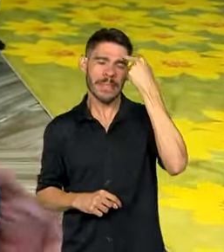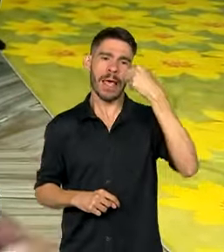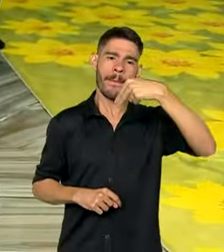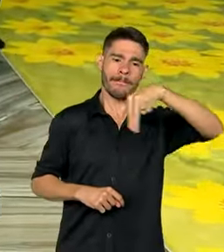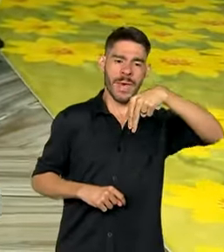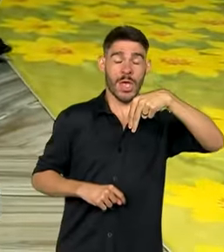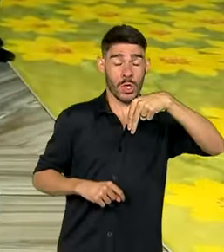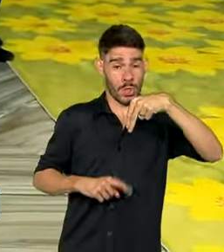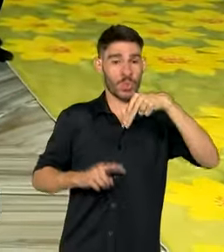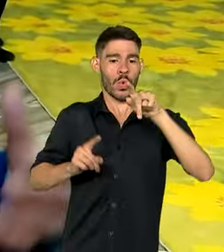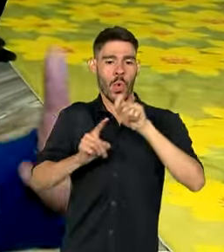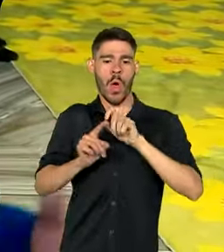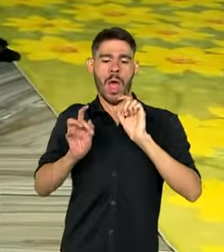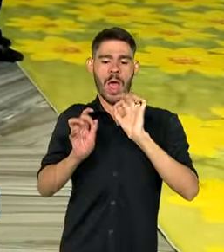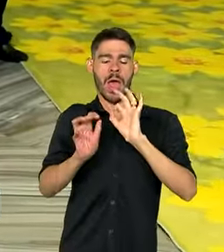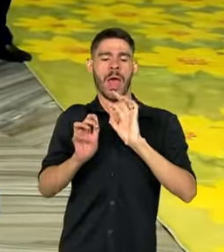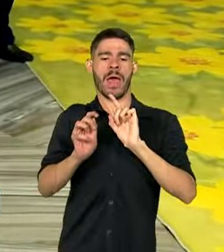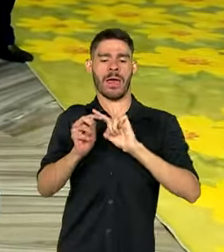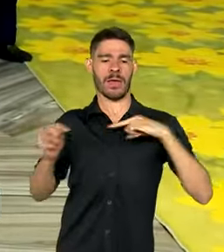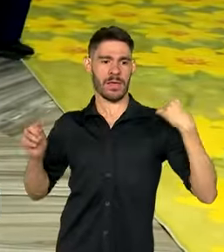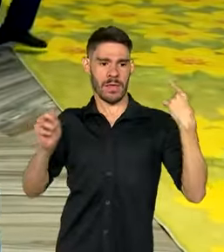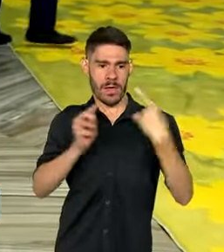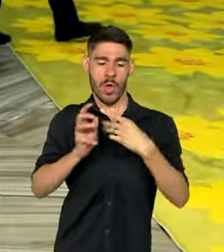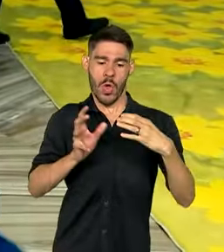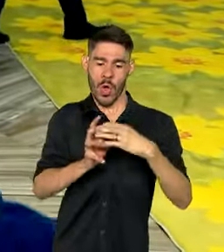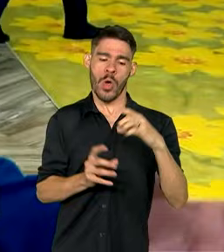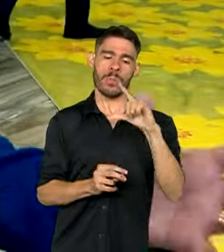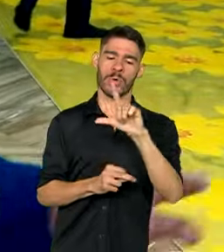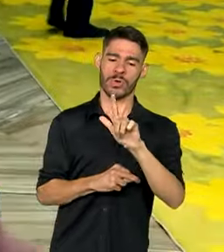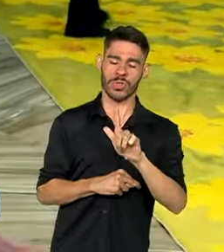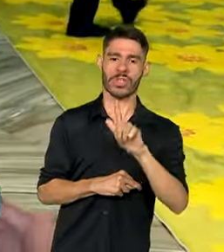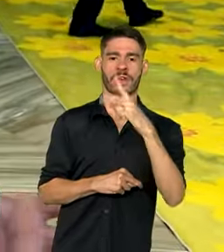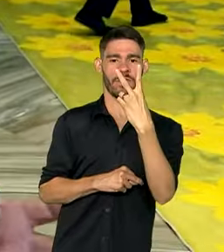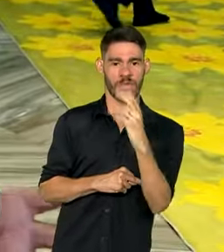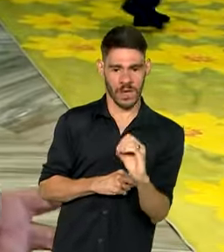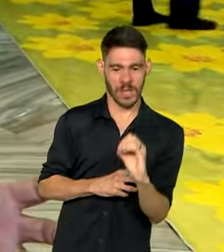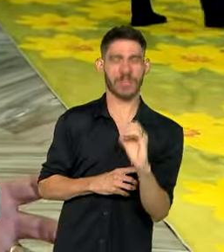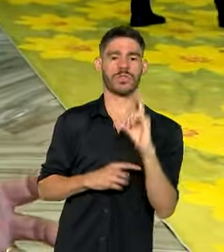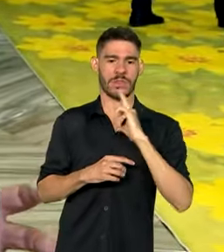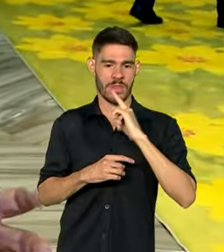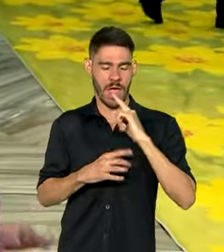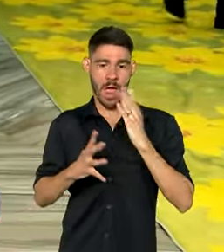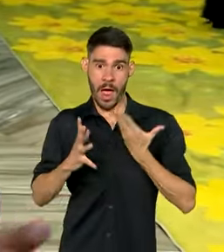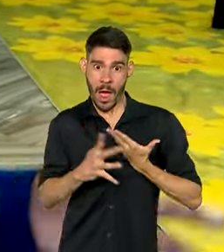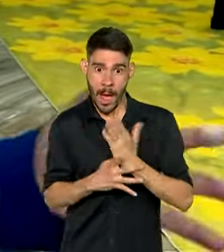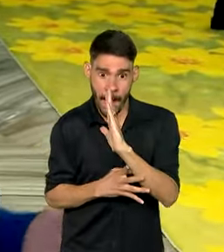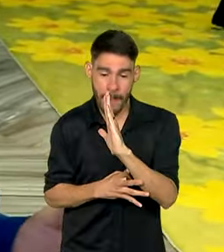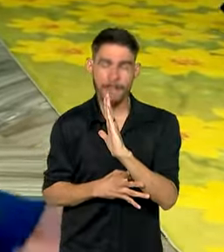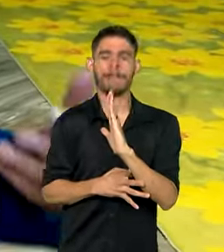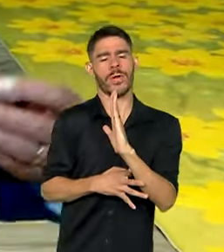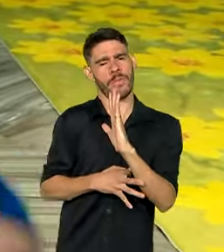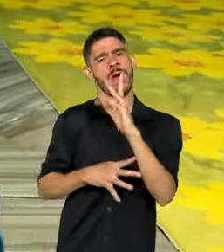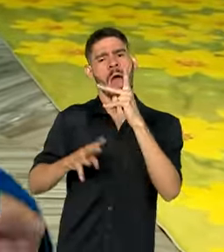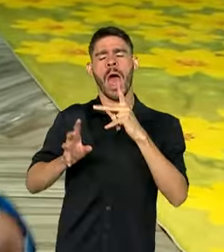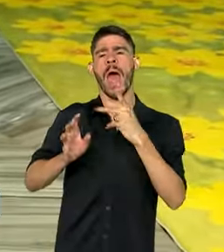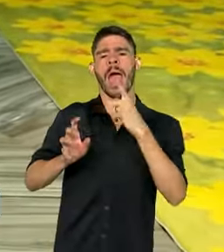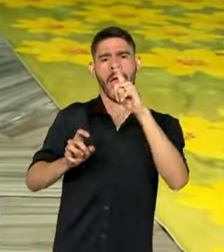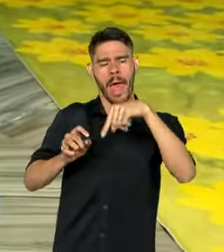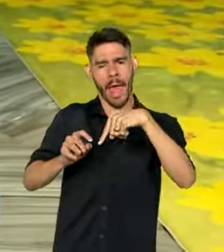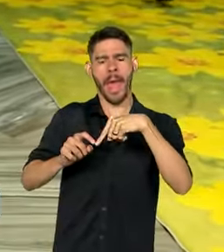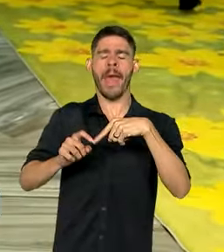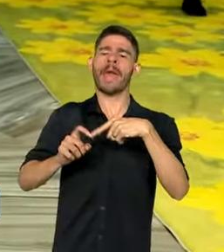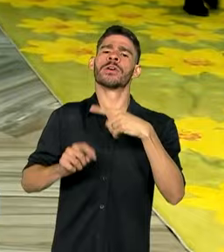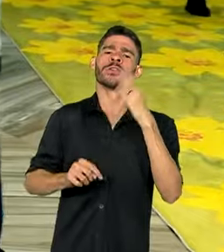reunião de cúpula, na reunião do G20, a gente, ao fazer ali a aprovação, é um plano que já teve